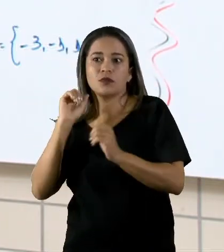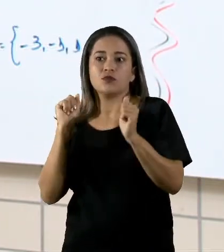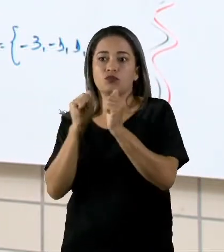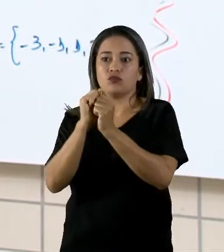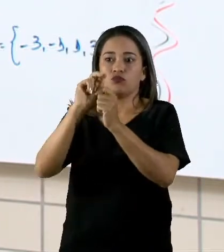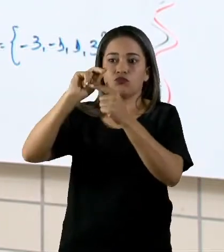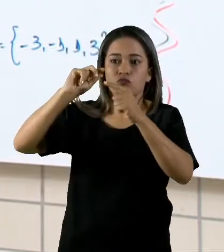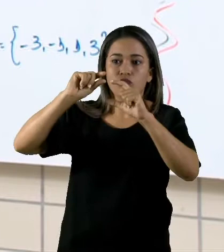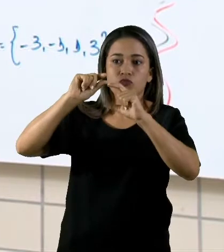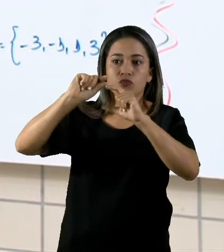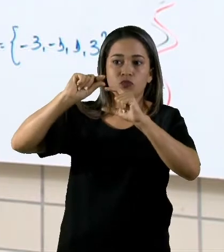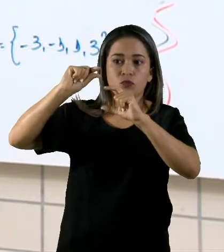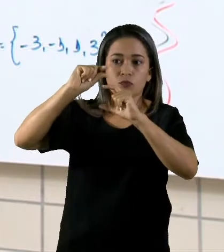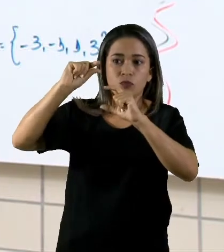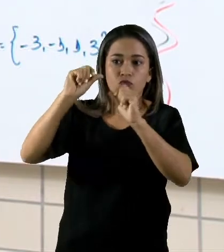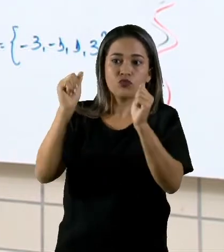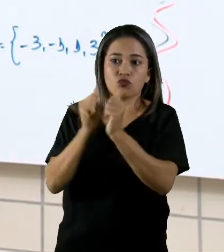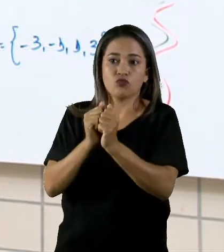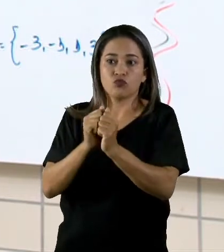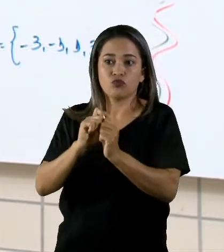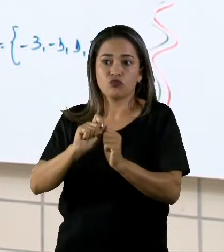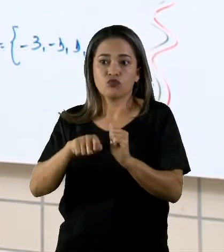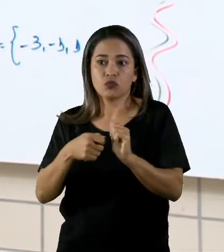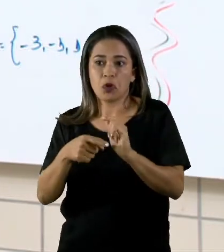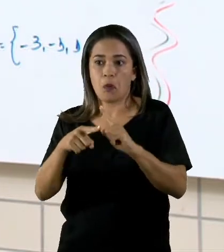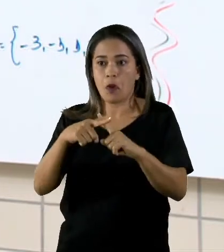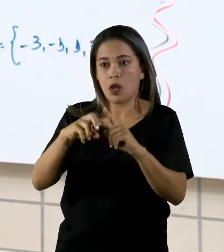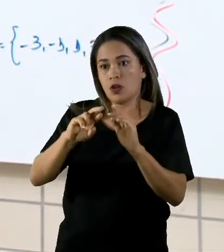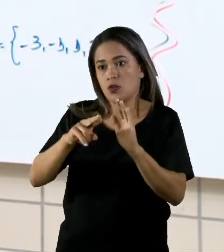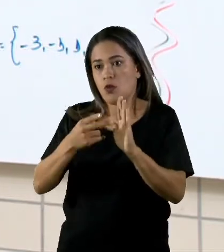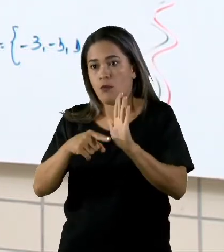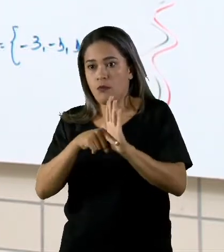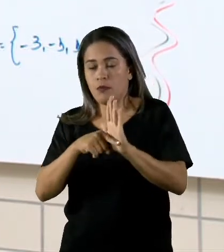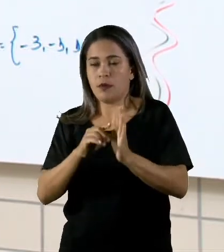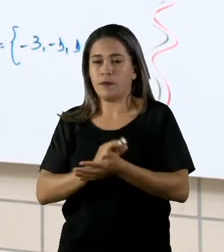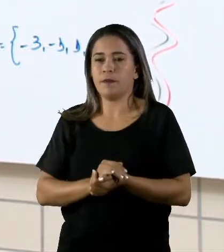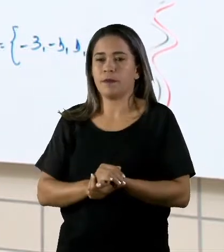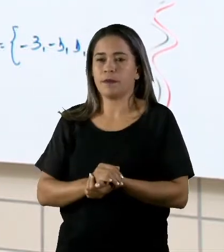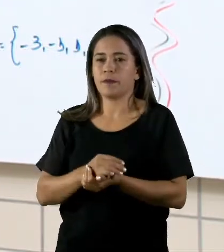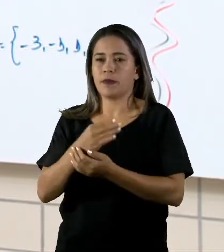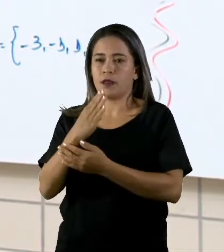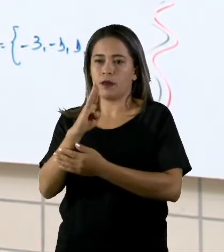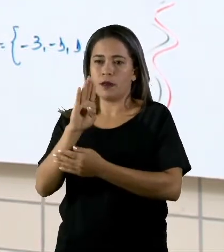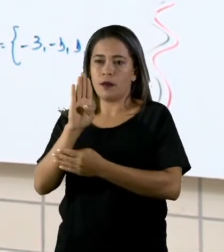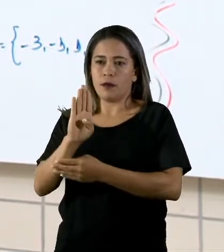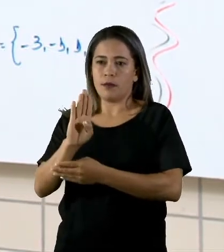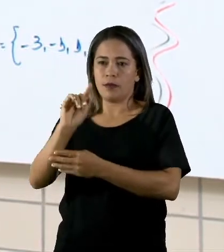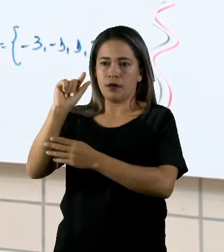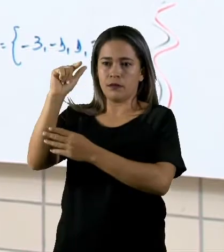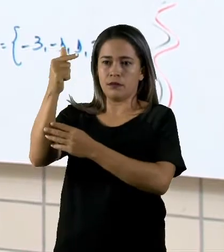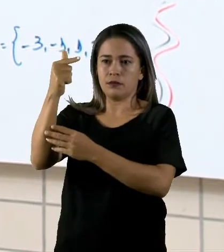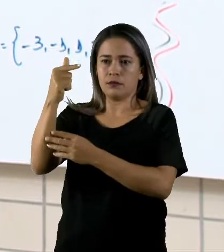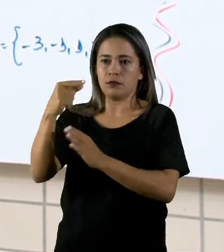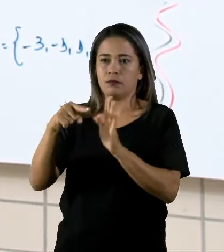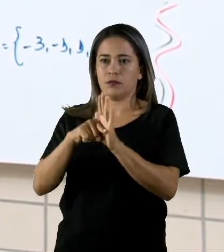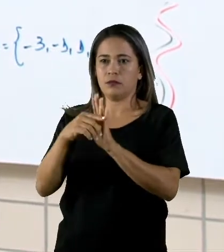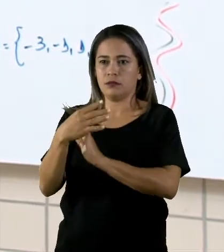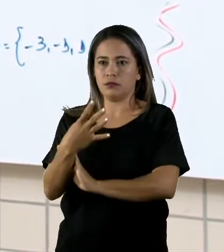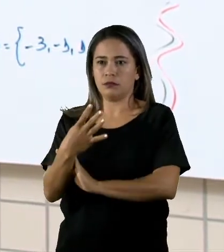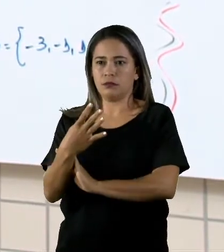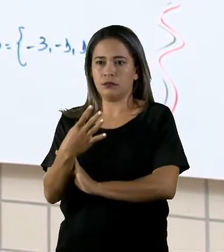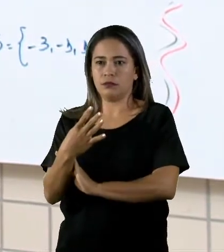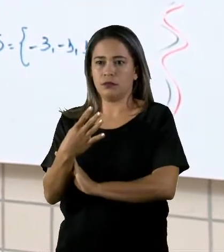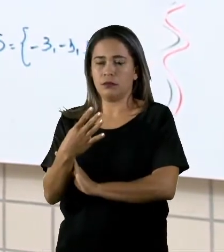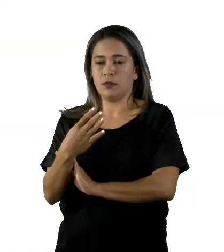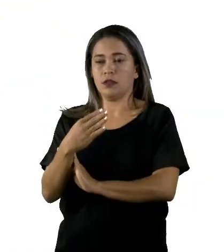do sinal. Tranquilo? Então, B ao quadrado, menos 4 vezes A, que vale 1, vezes C, que